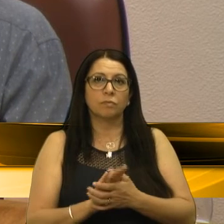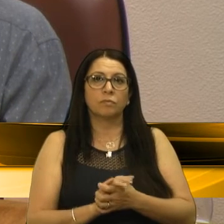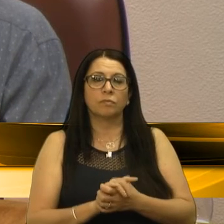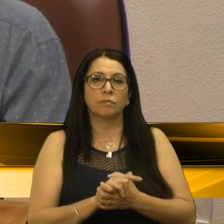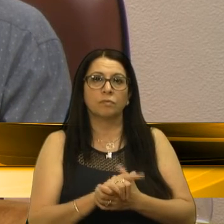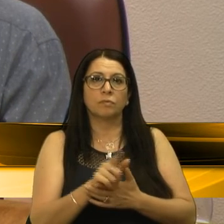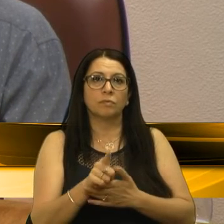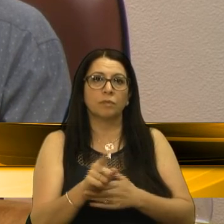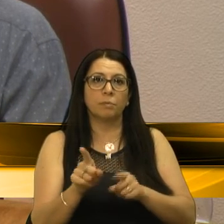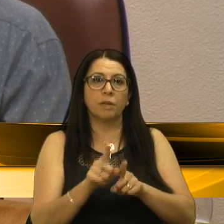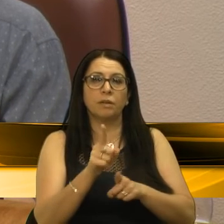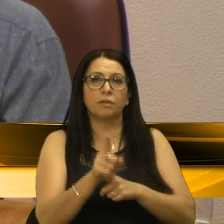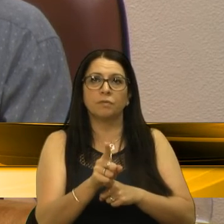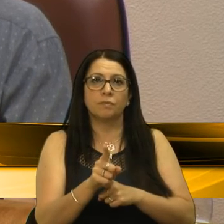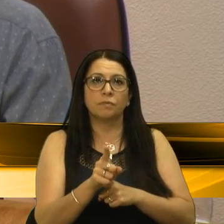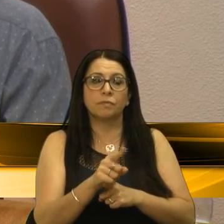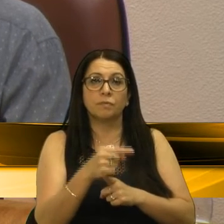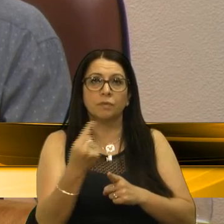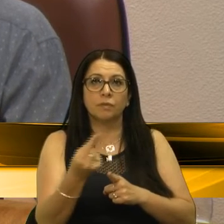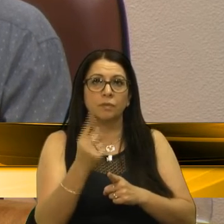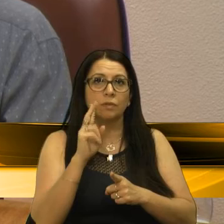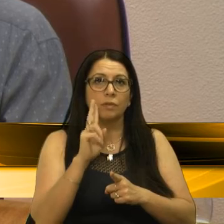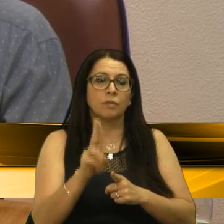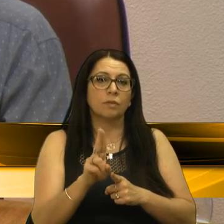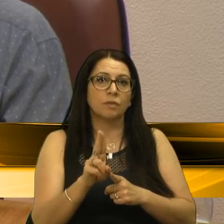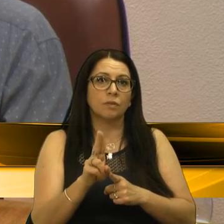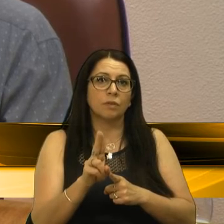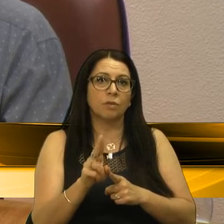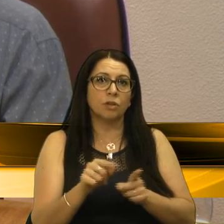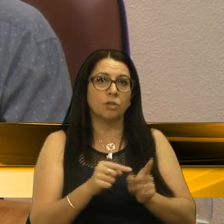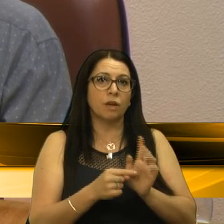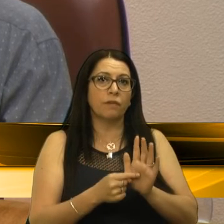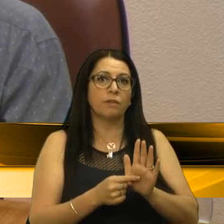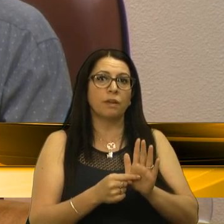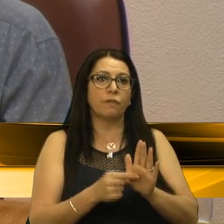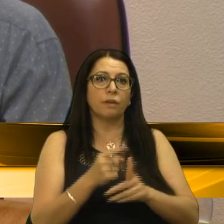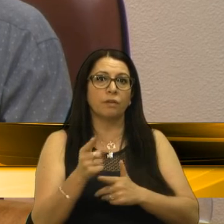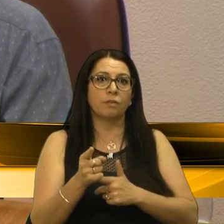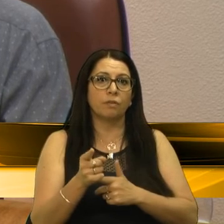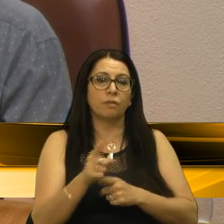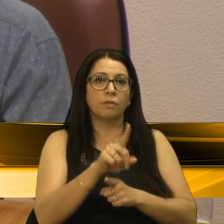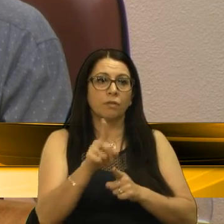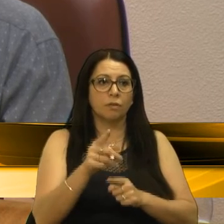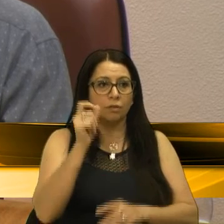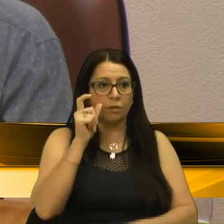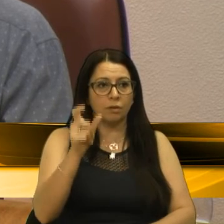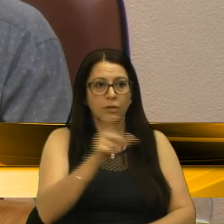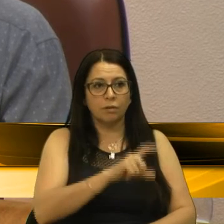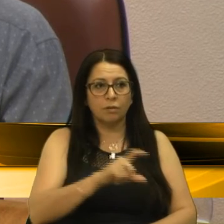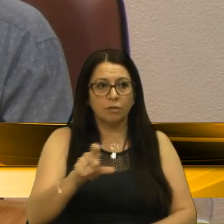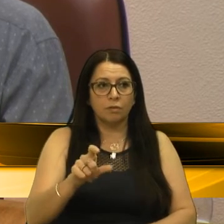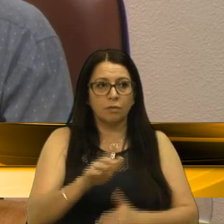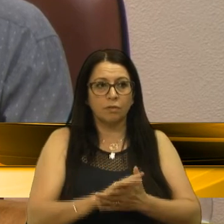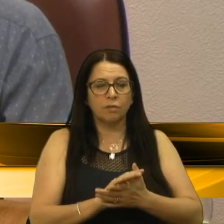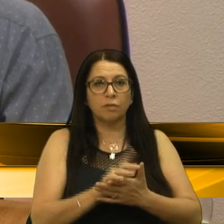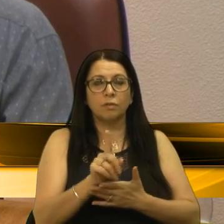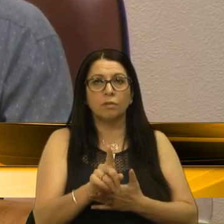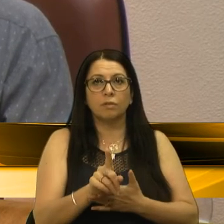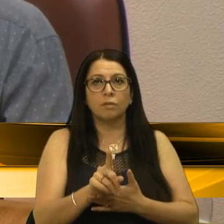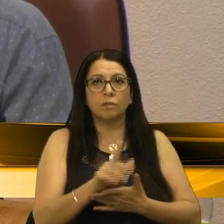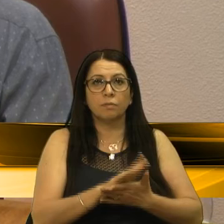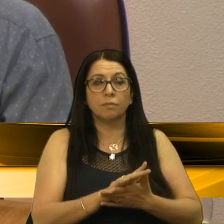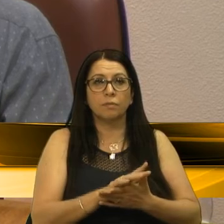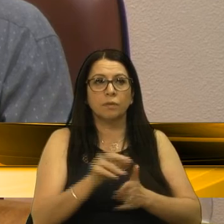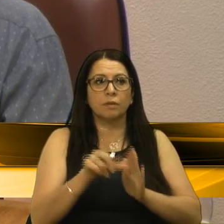Nitidamente, portanto, o conflito está inserido orbita municipal alheio a interesses e entes federais.